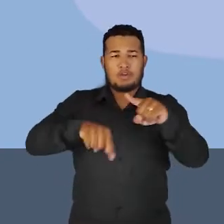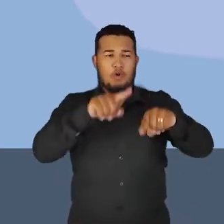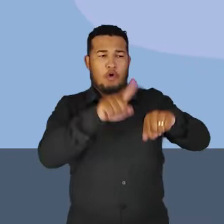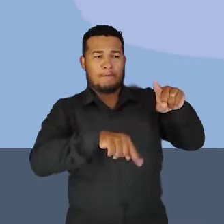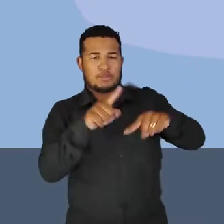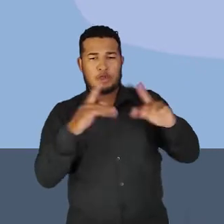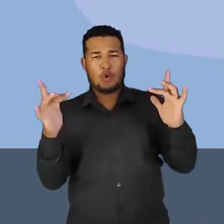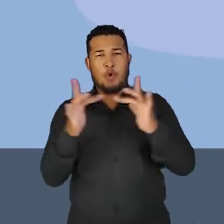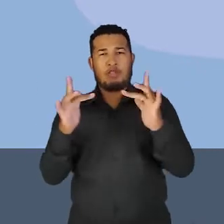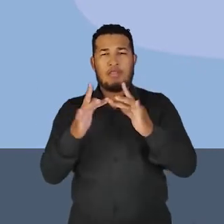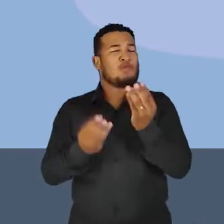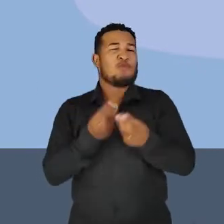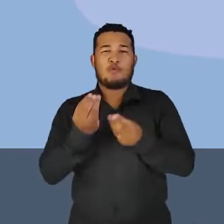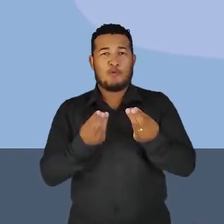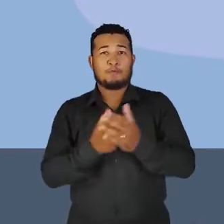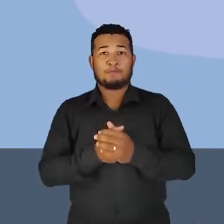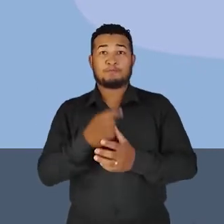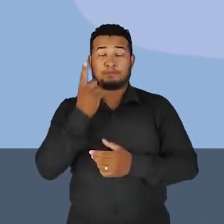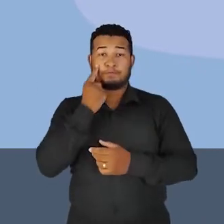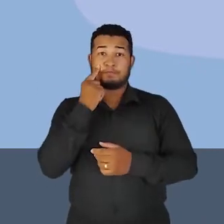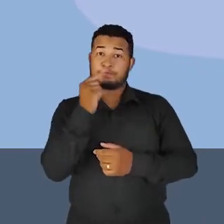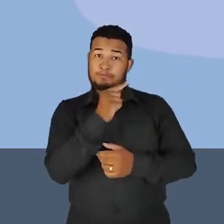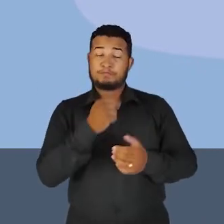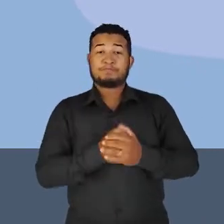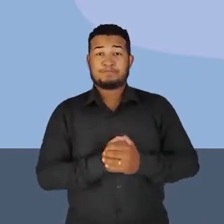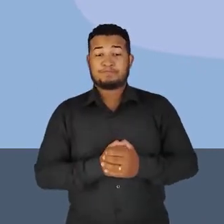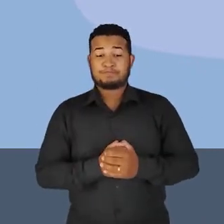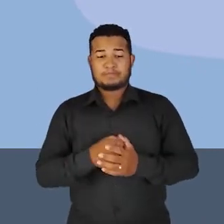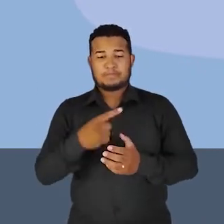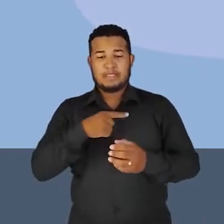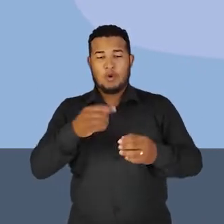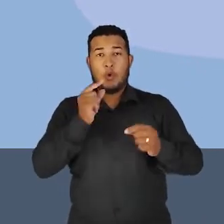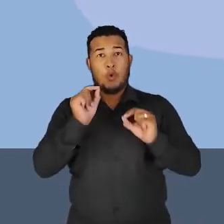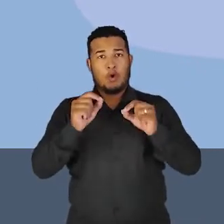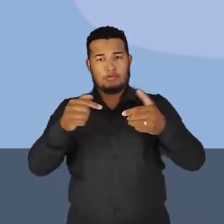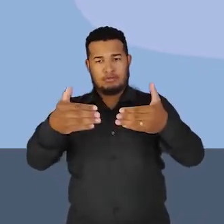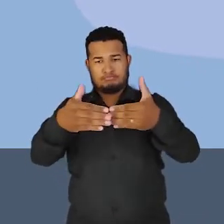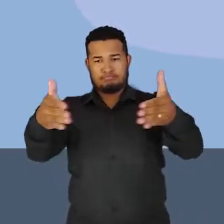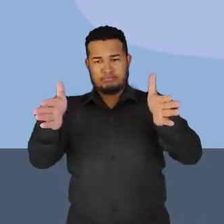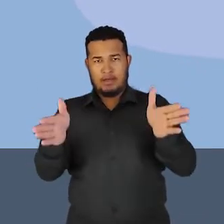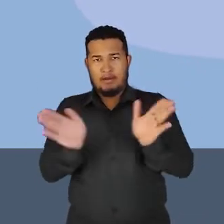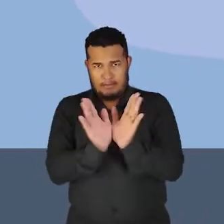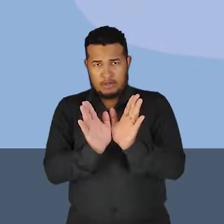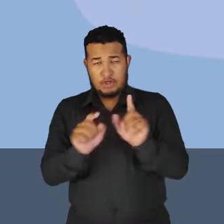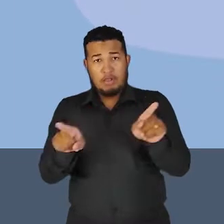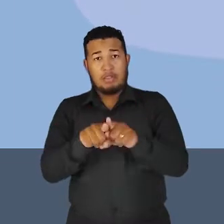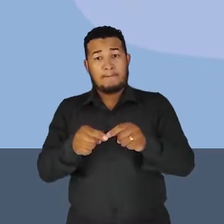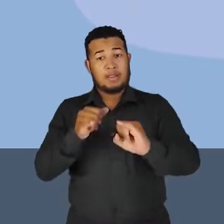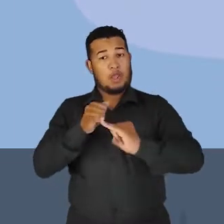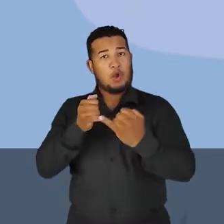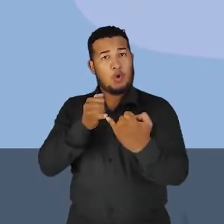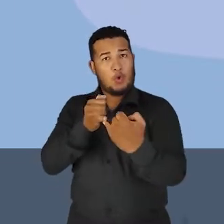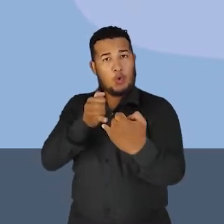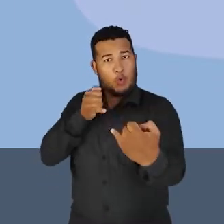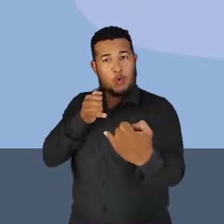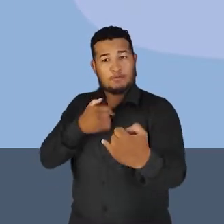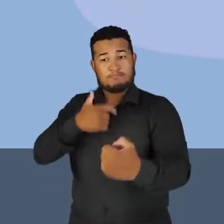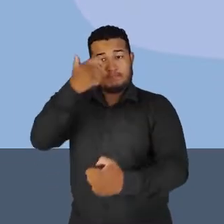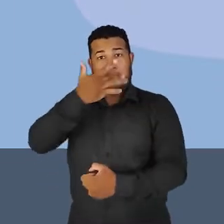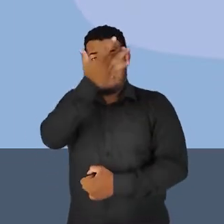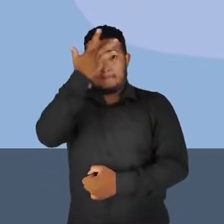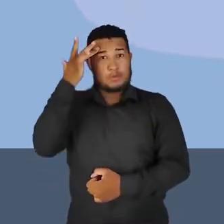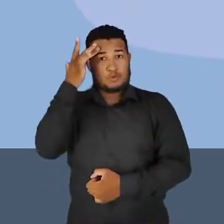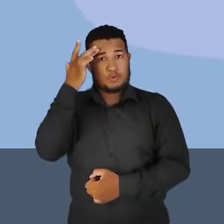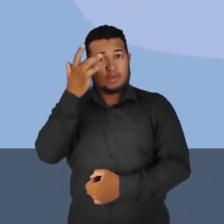Vamos dar uma olhada na figura que está no slide. Eu tenho uma caixa, eu tenho uma corda e uma pessoa. A pessoa interage